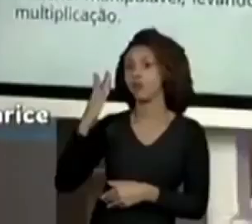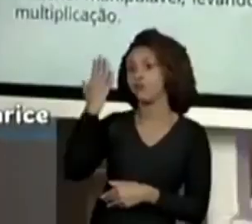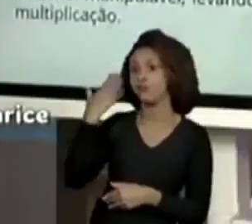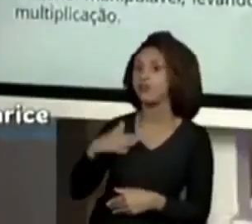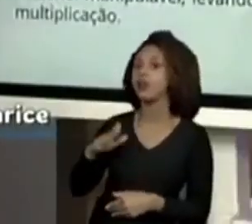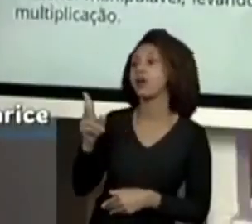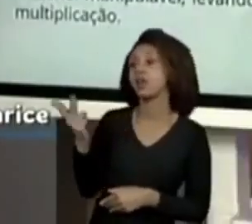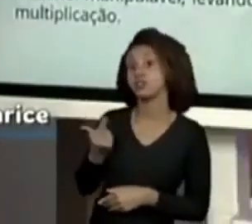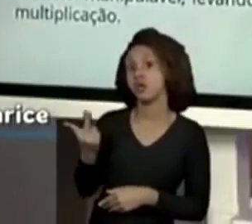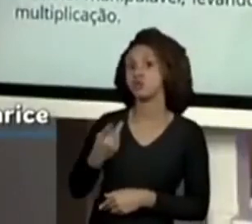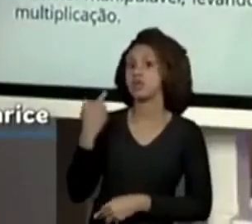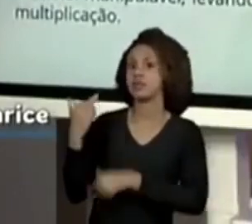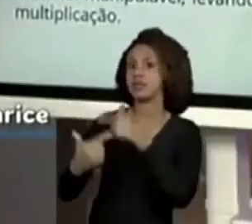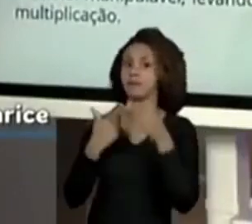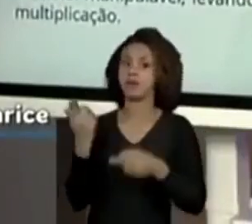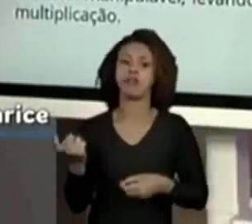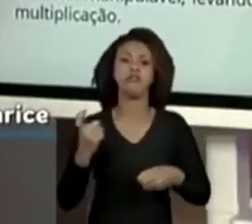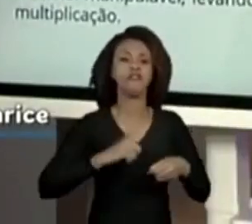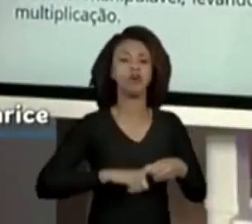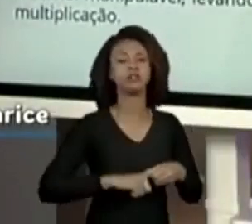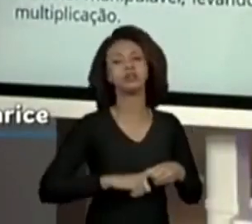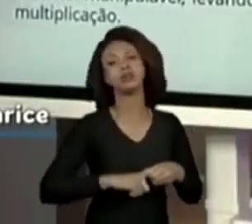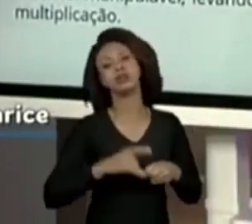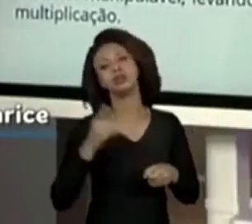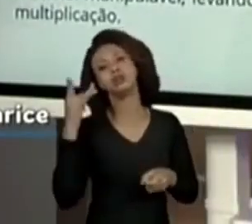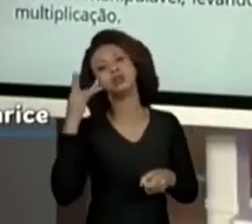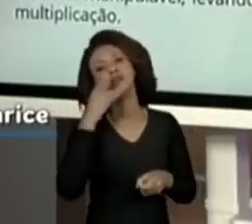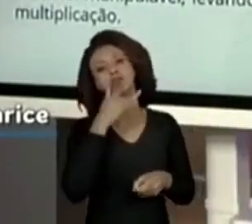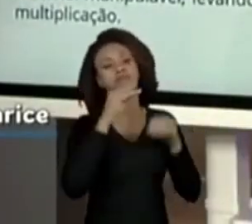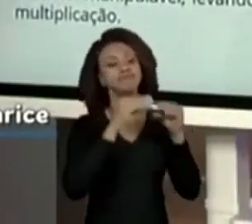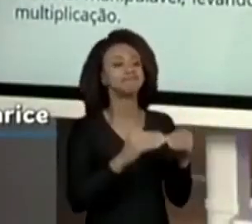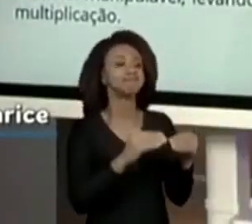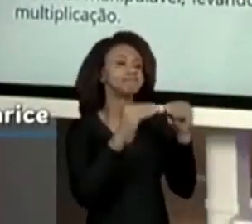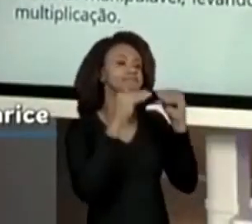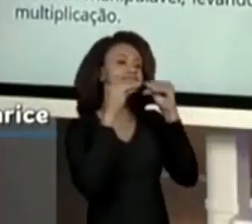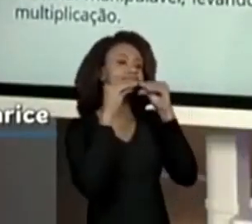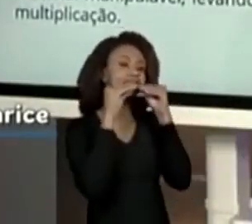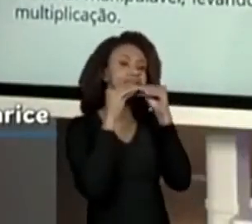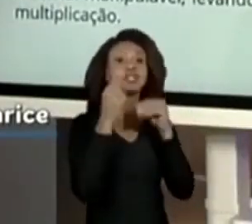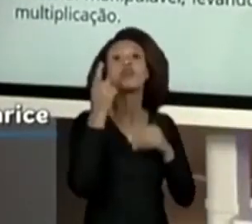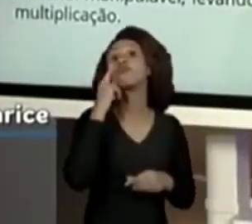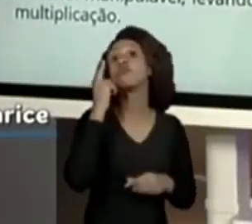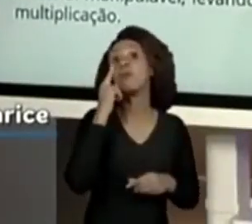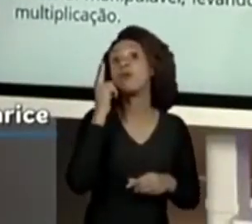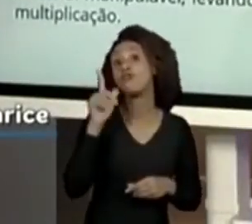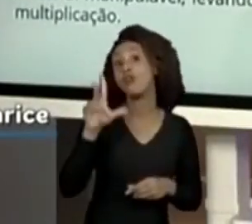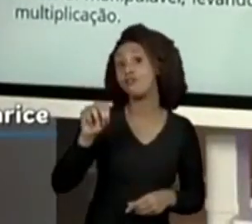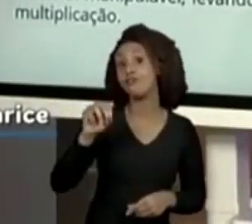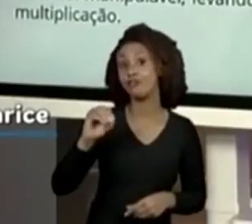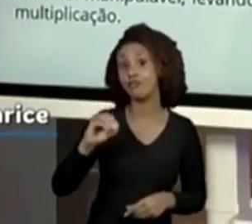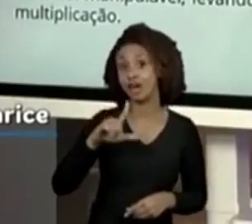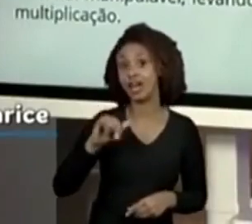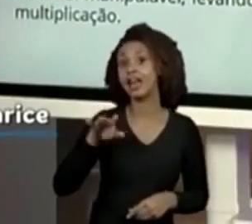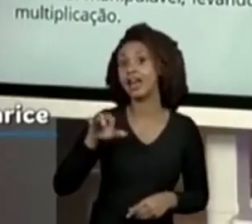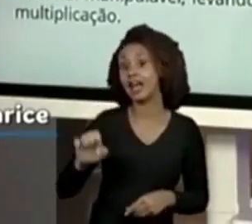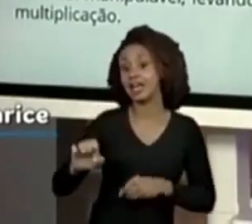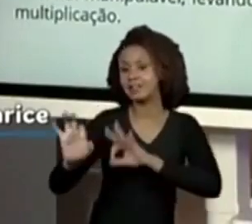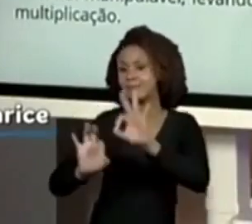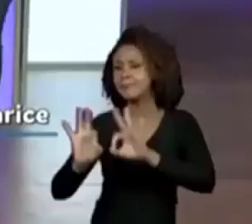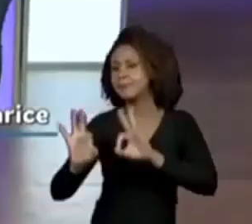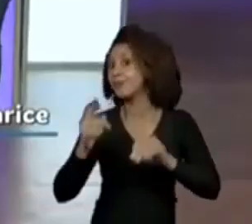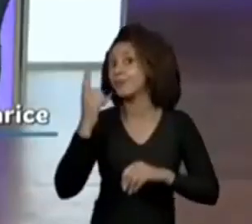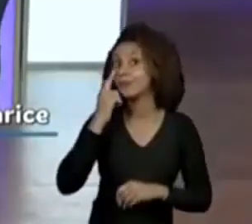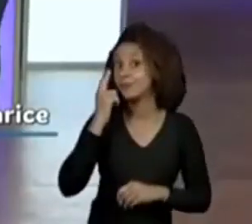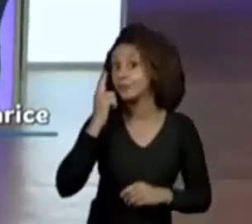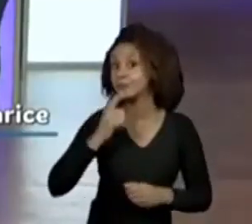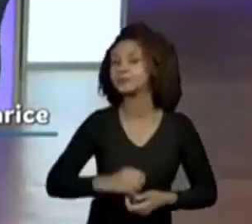trabalho. Adoro tomar um lanche. Vamos ver o lanche que a dona Clarice preparou para os netos delas? Vamos